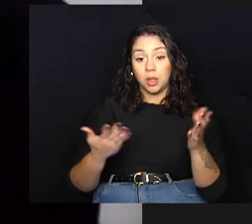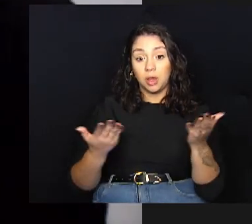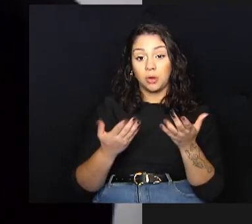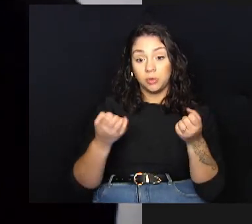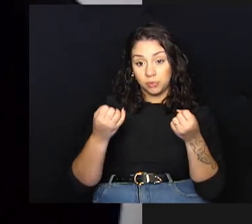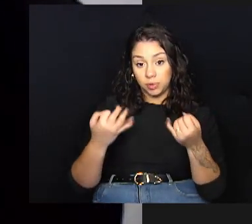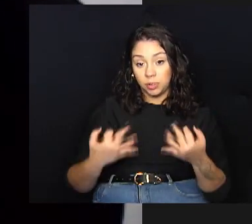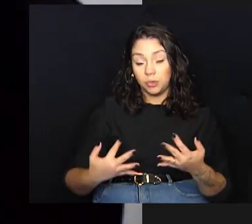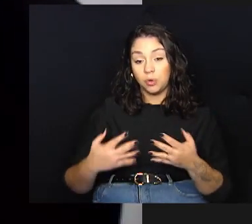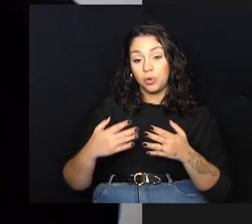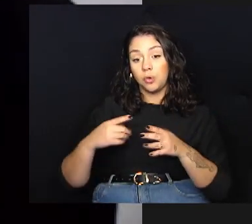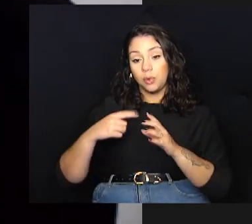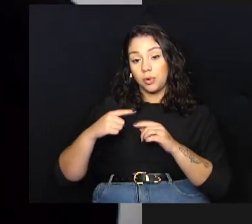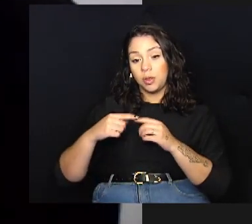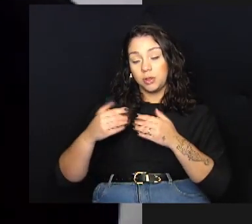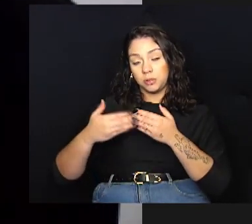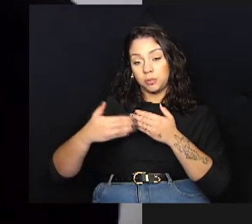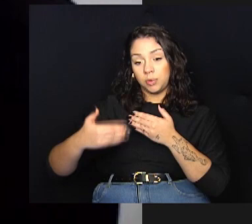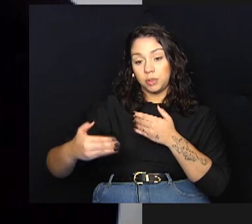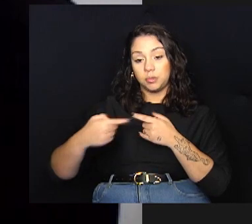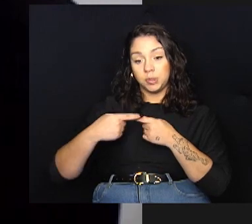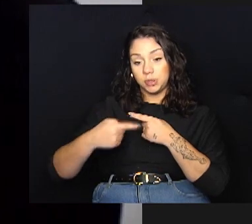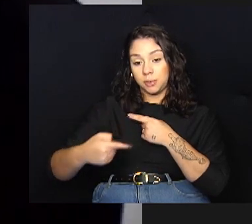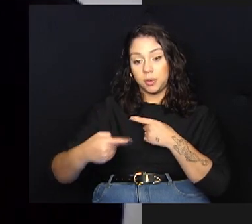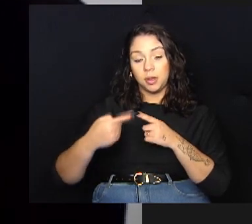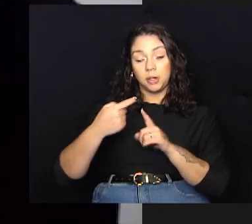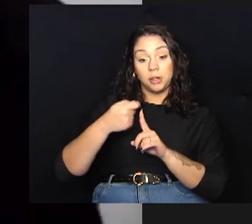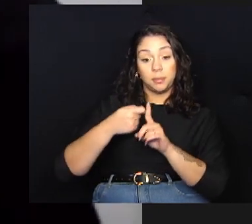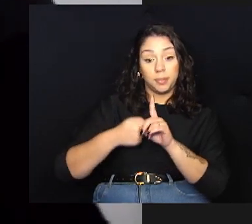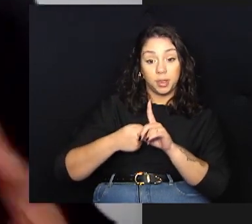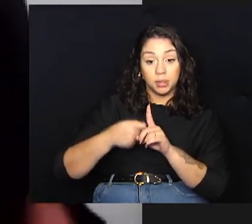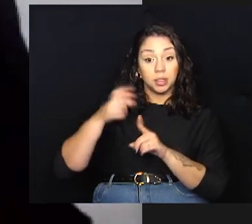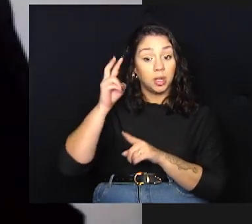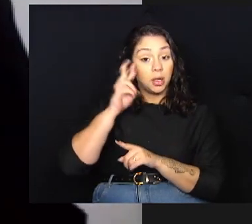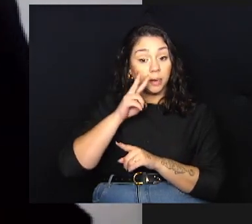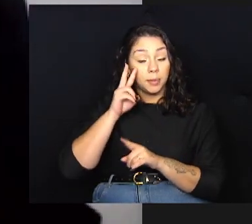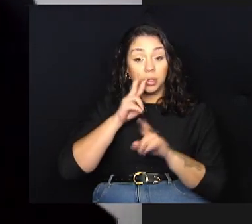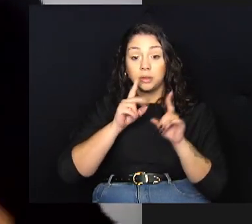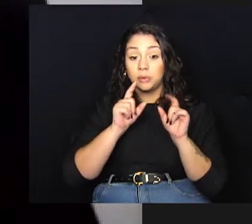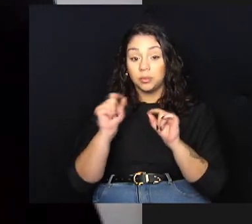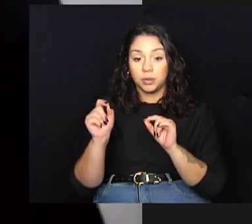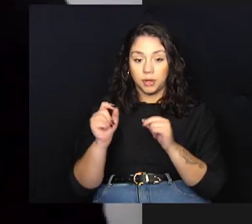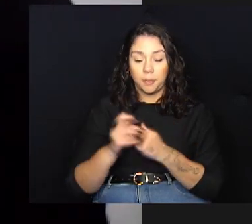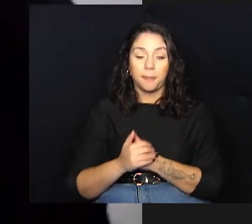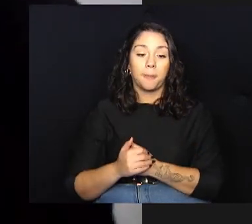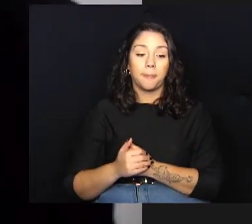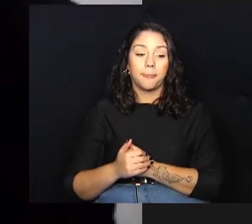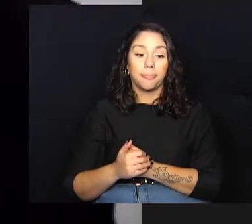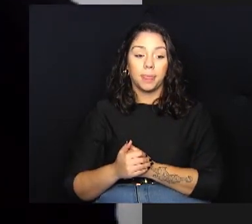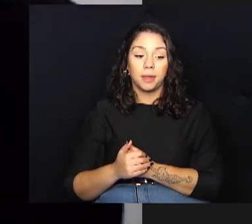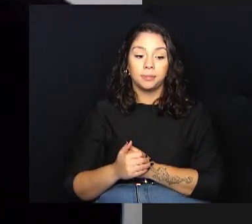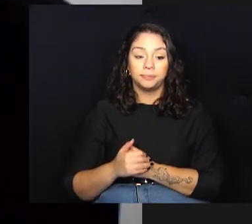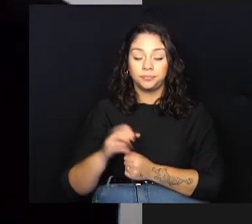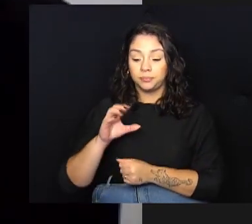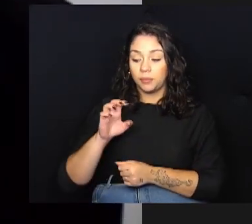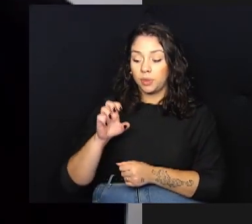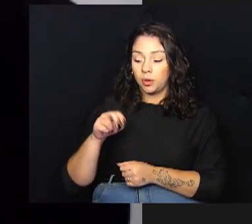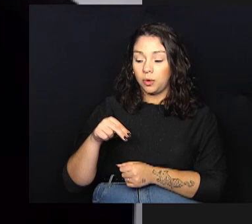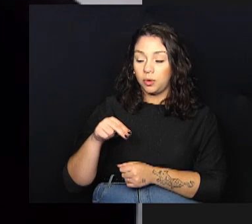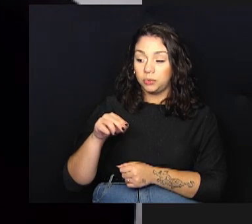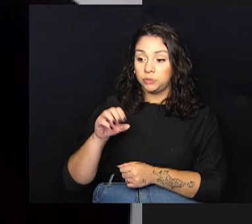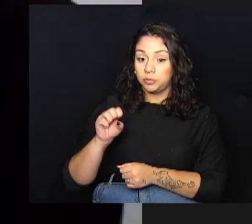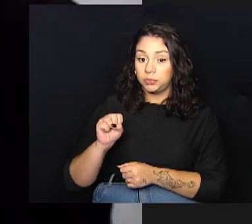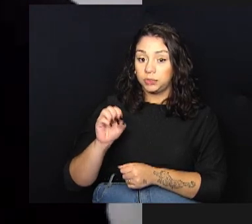sair nas próximas semanas nos próximos meses né Lembrando que o Censo que foi realizado aqui em